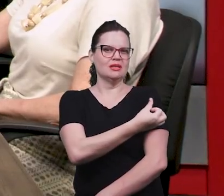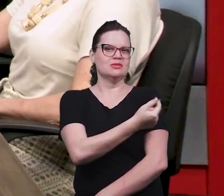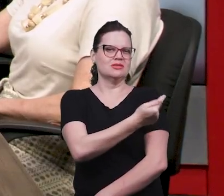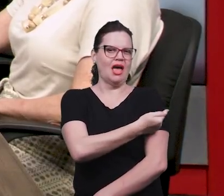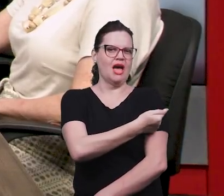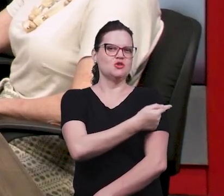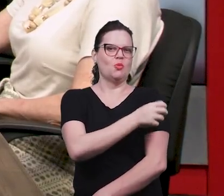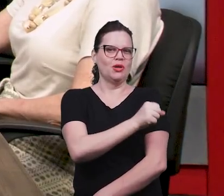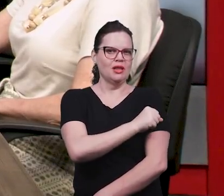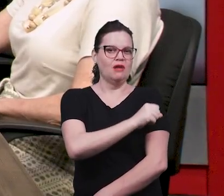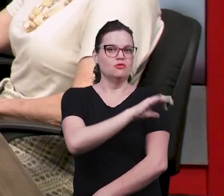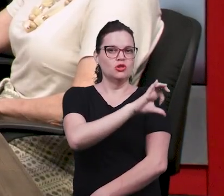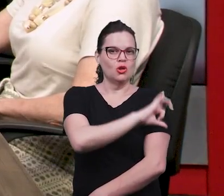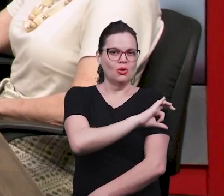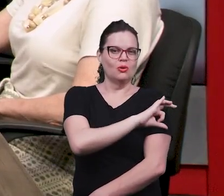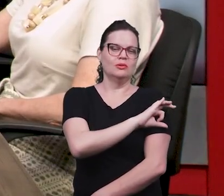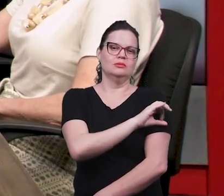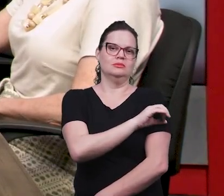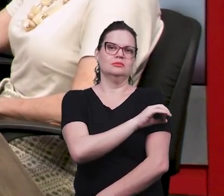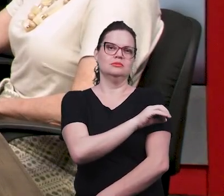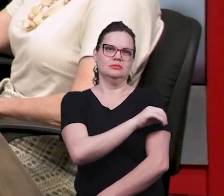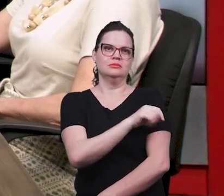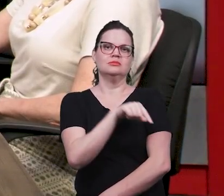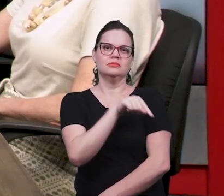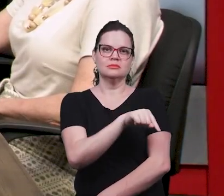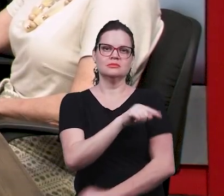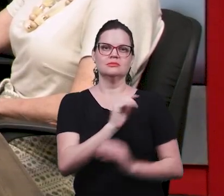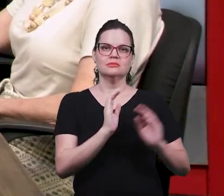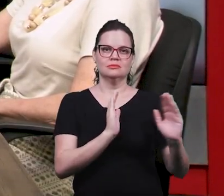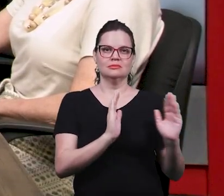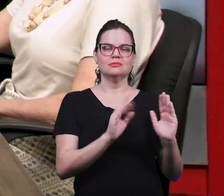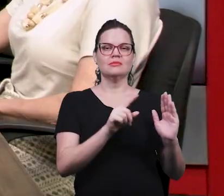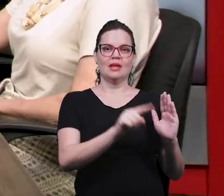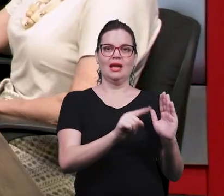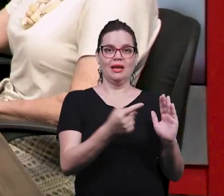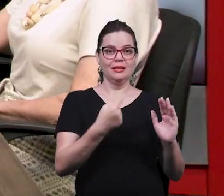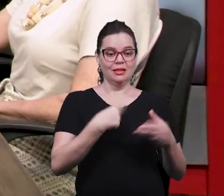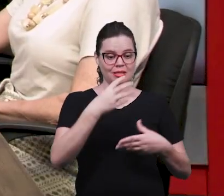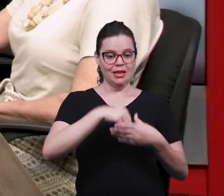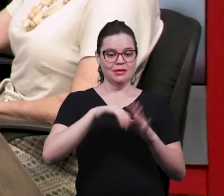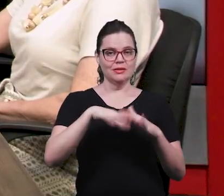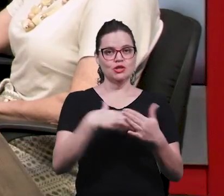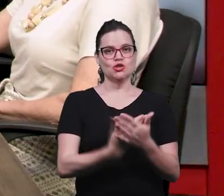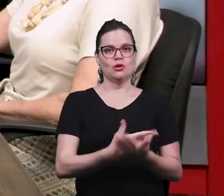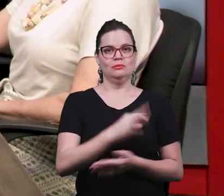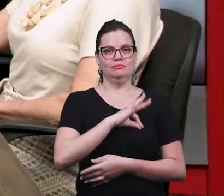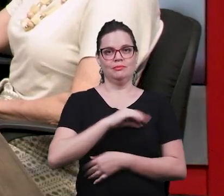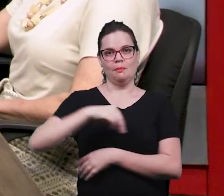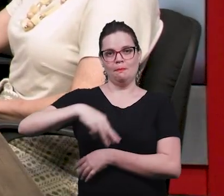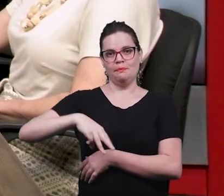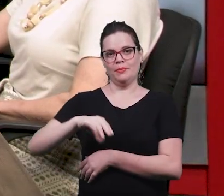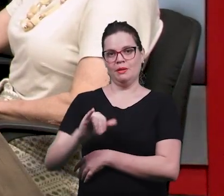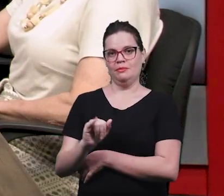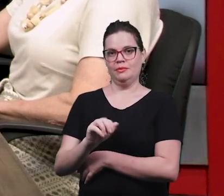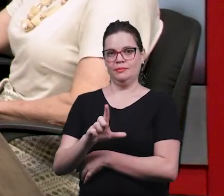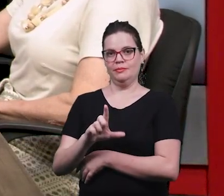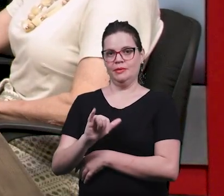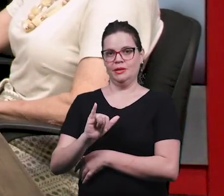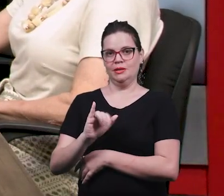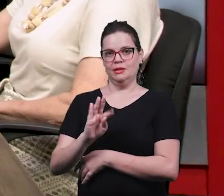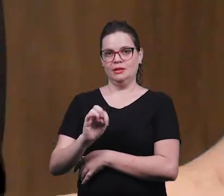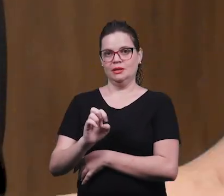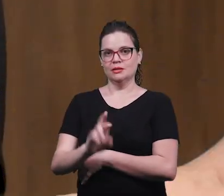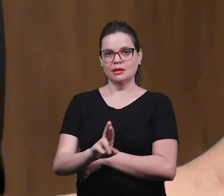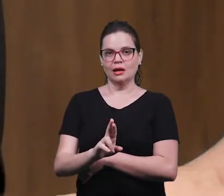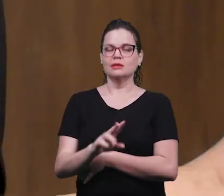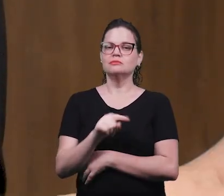né? Que é o ensino segundo segmento do Fundamental, né? Fundamental 2. Então eu estava lá fazendo, naquela